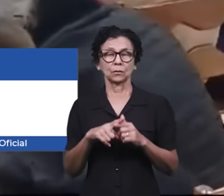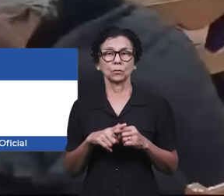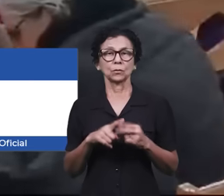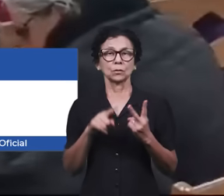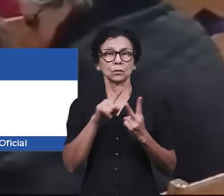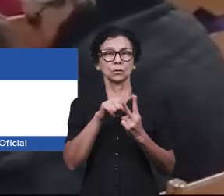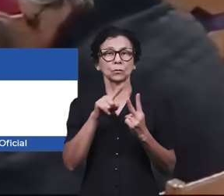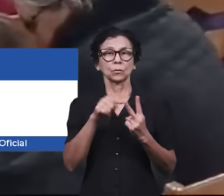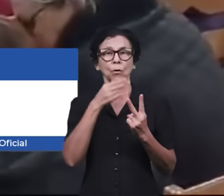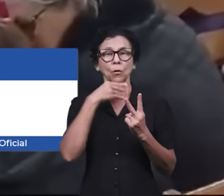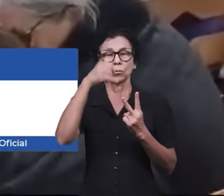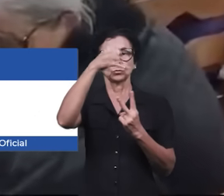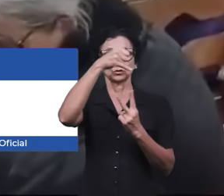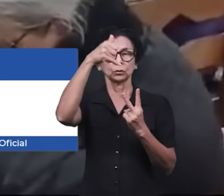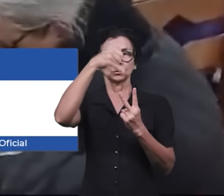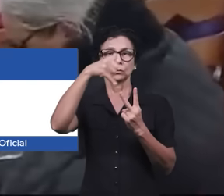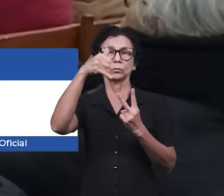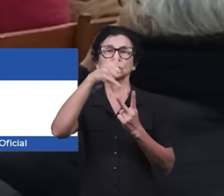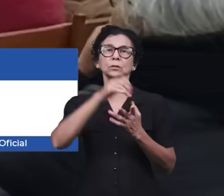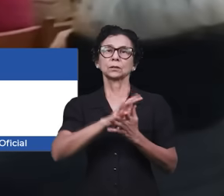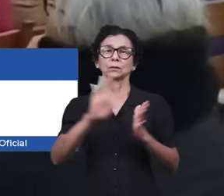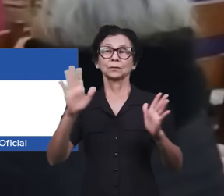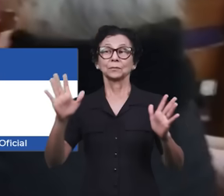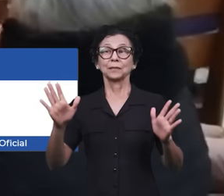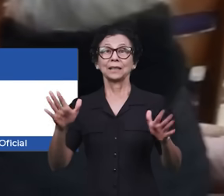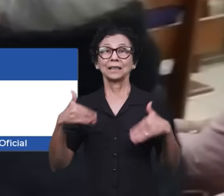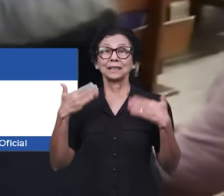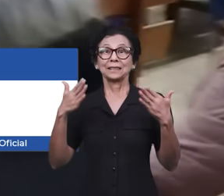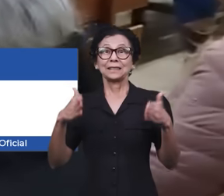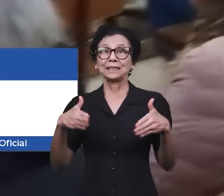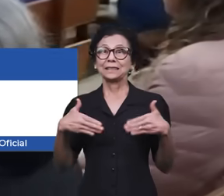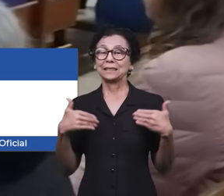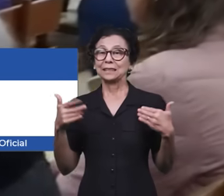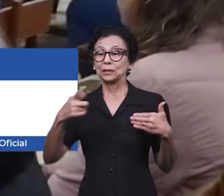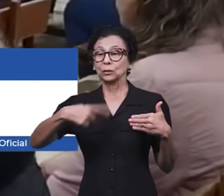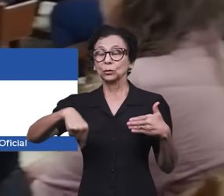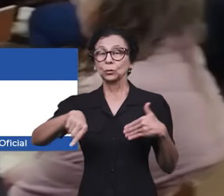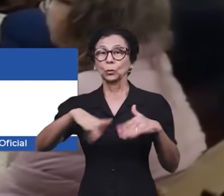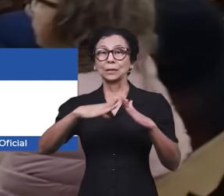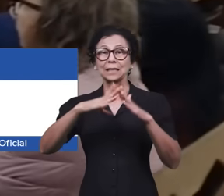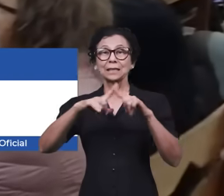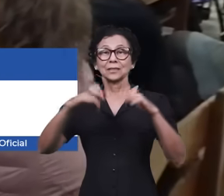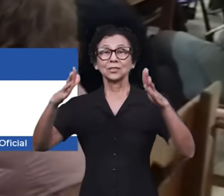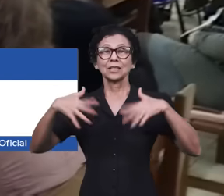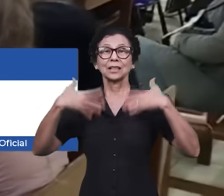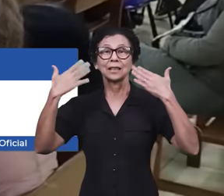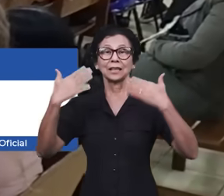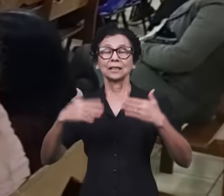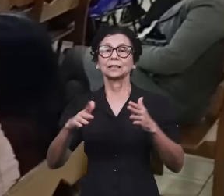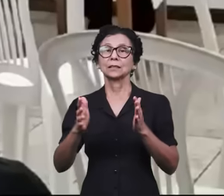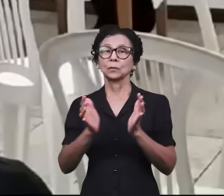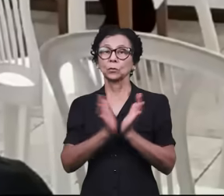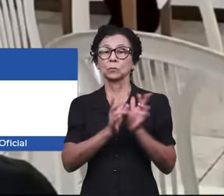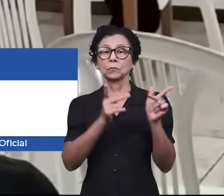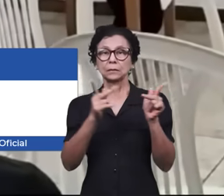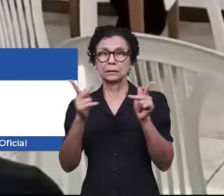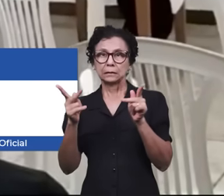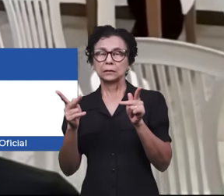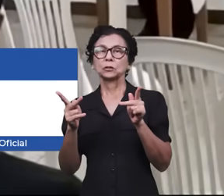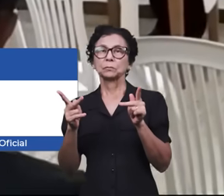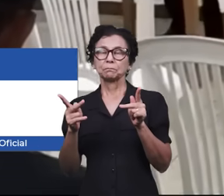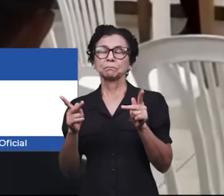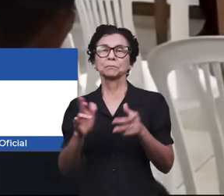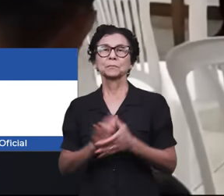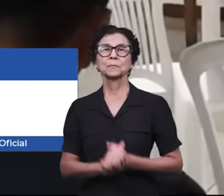uma grande alegria para toda a igreja, que ficou lotada e contou com a presença de muitos visitantes. E aqui no oeste